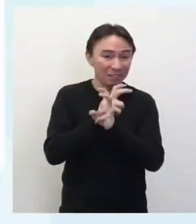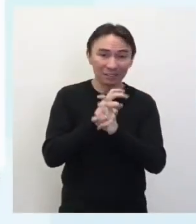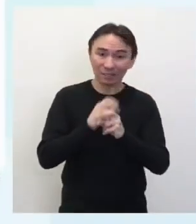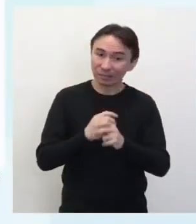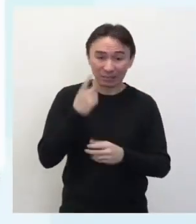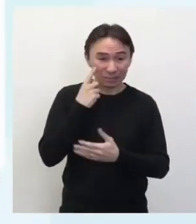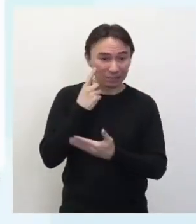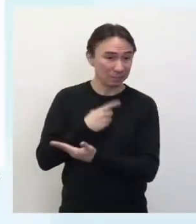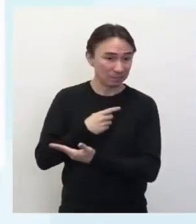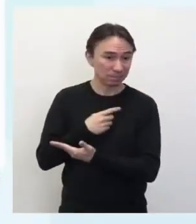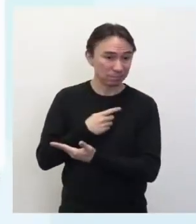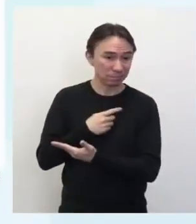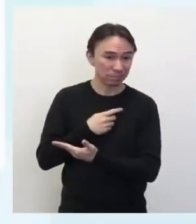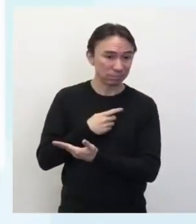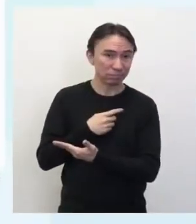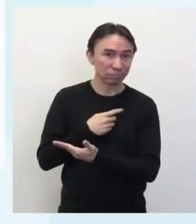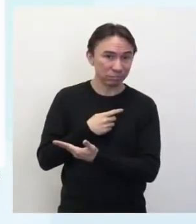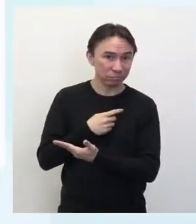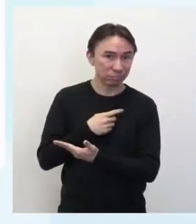ideia,